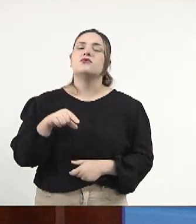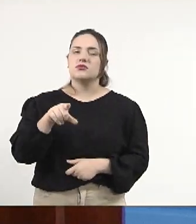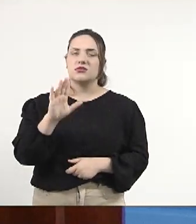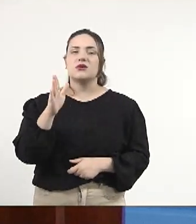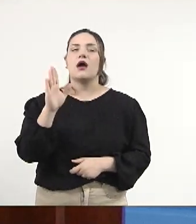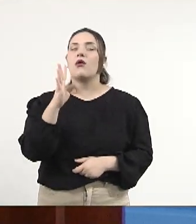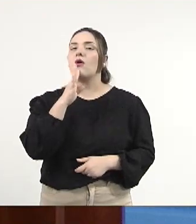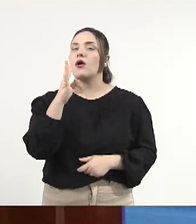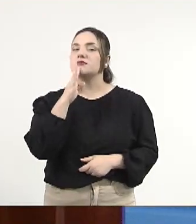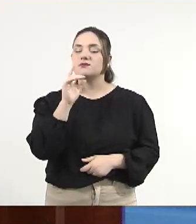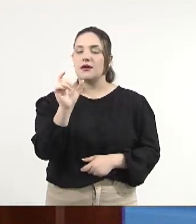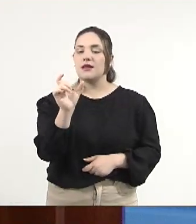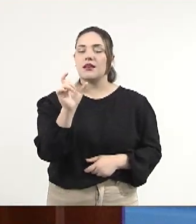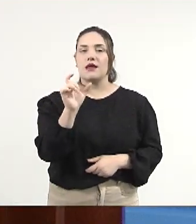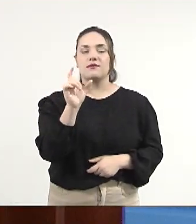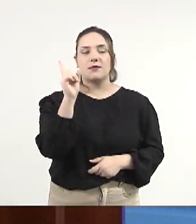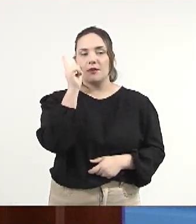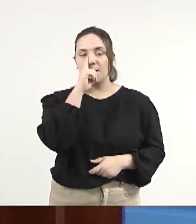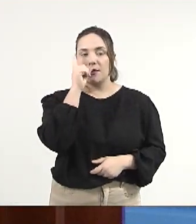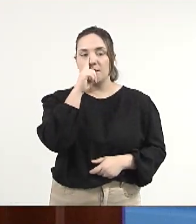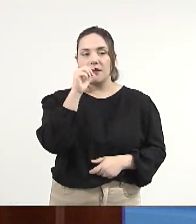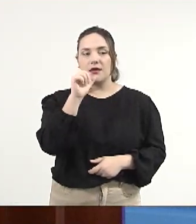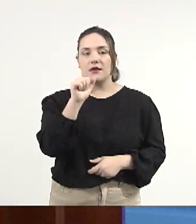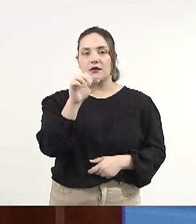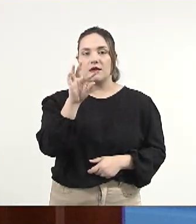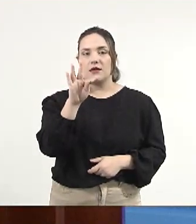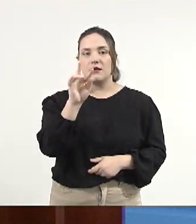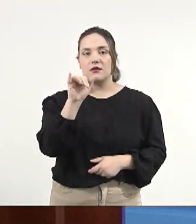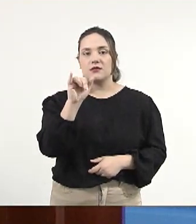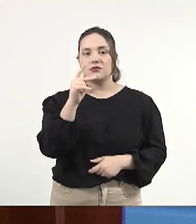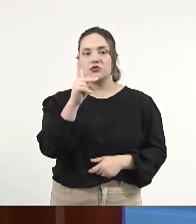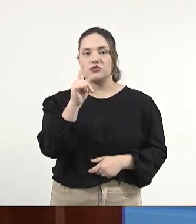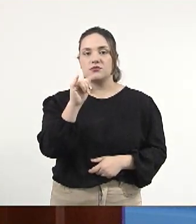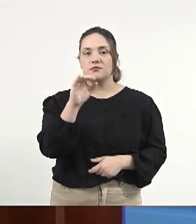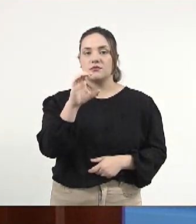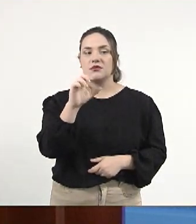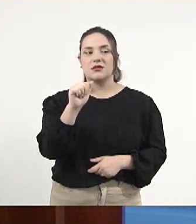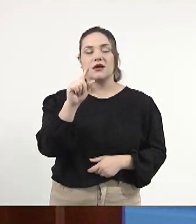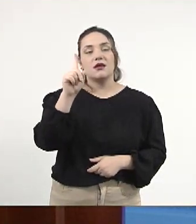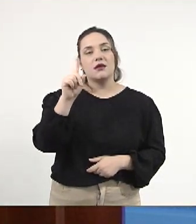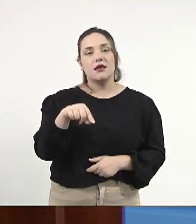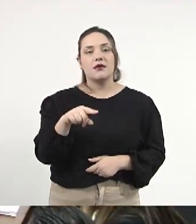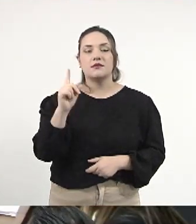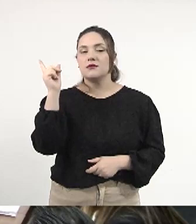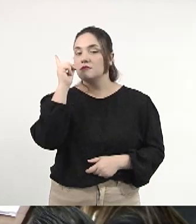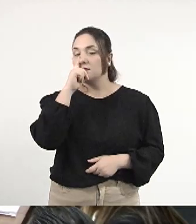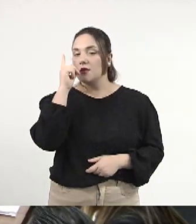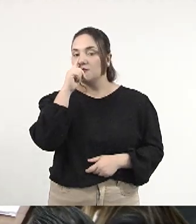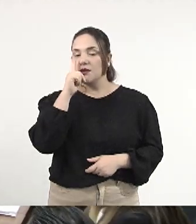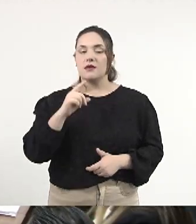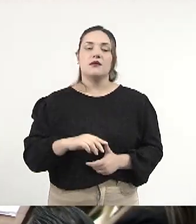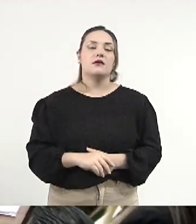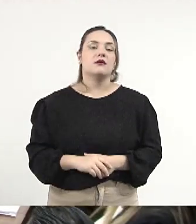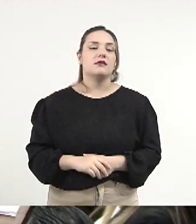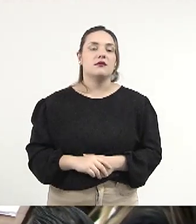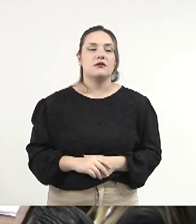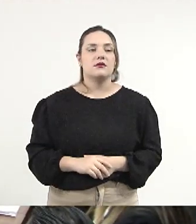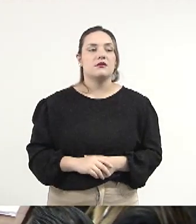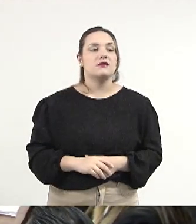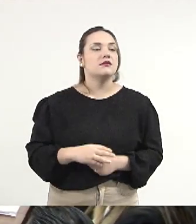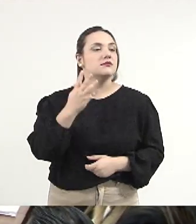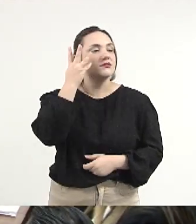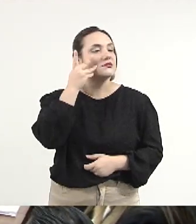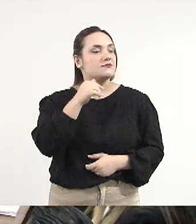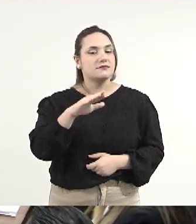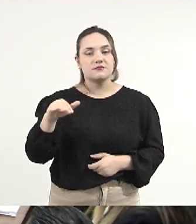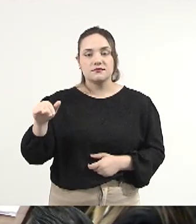expressão, mães atípicas. Quem são as mães atípicas? São as mães de crianças